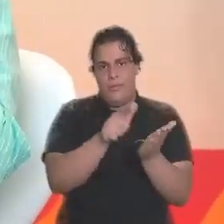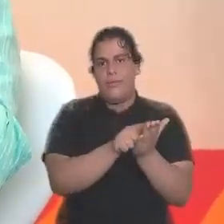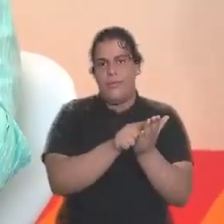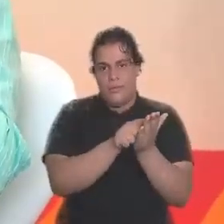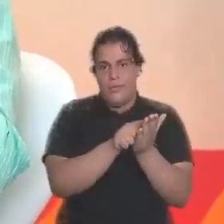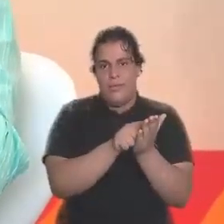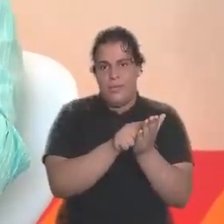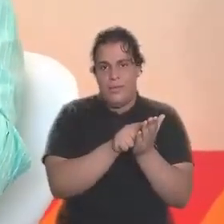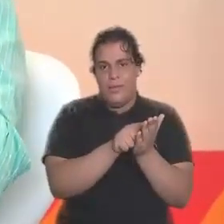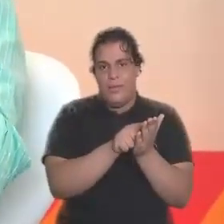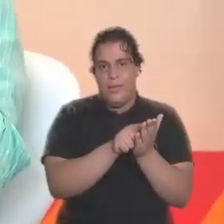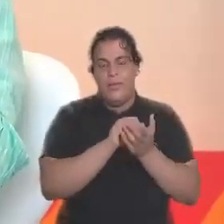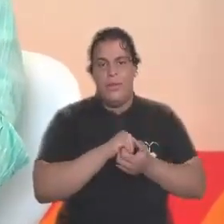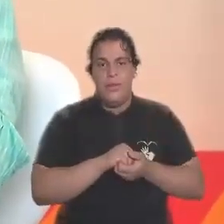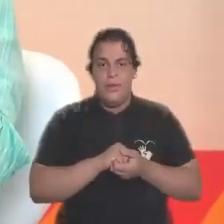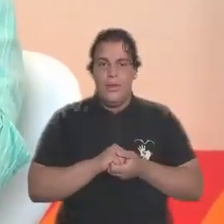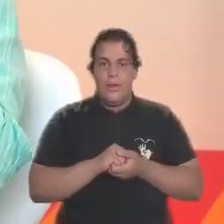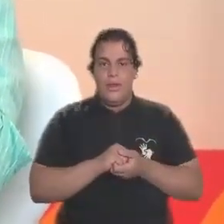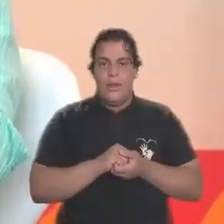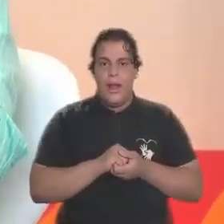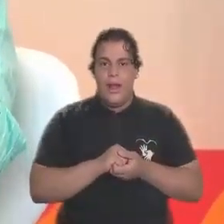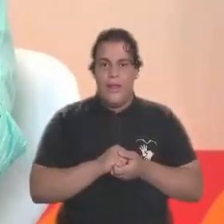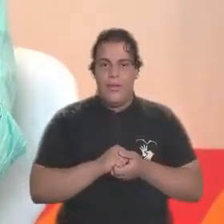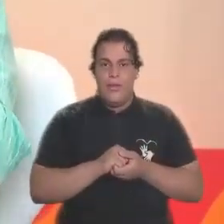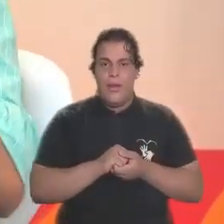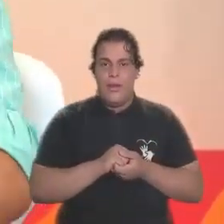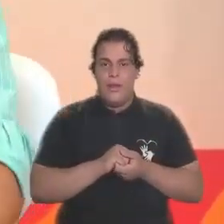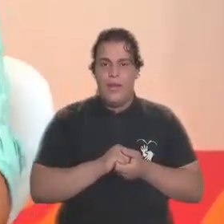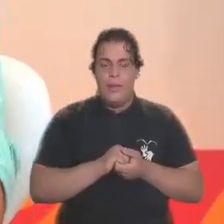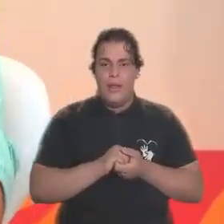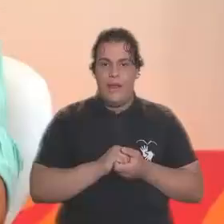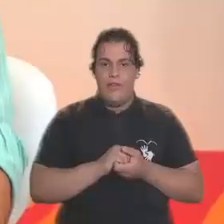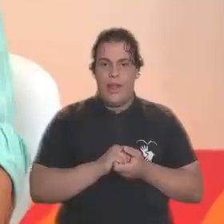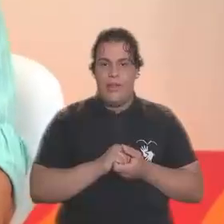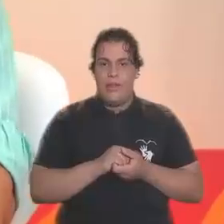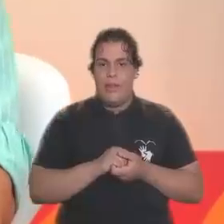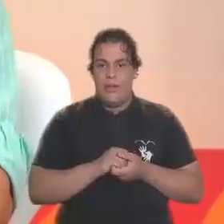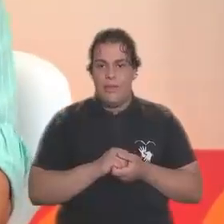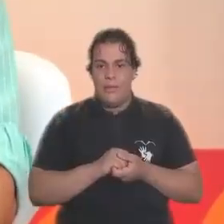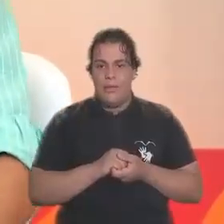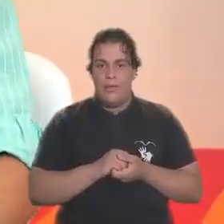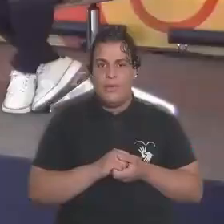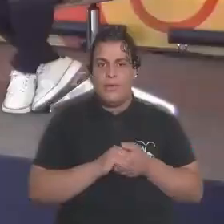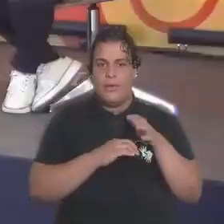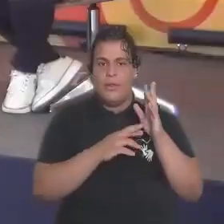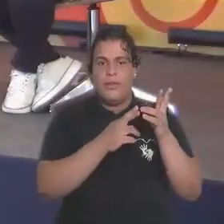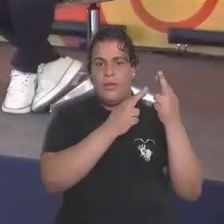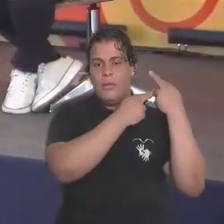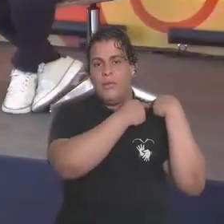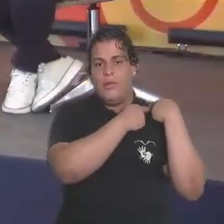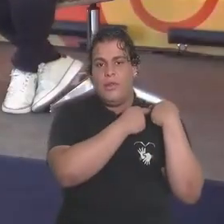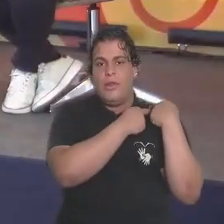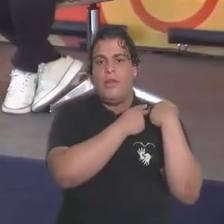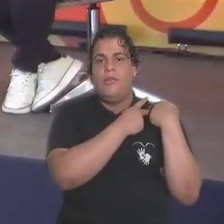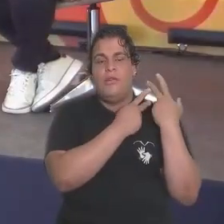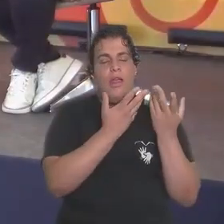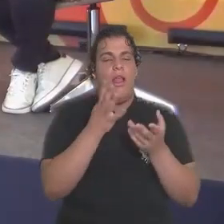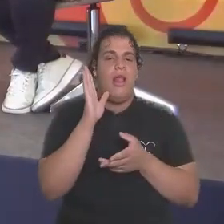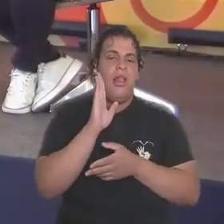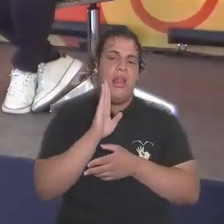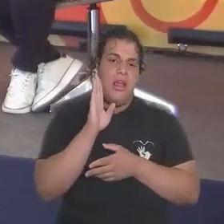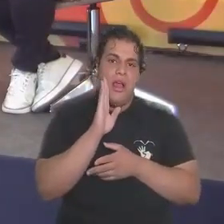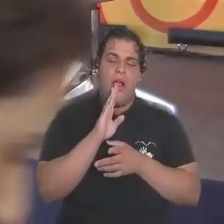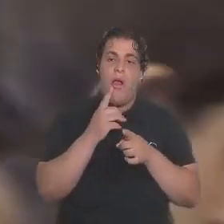dessa representatividade que realmente teve. Então, esse ponto que você falou é isso mesmo. E essa representatividade é muito interessante, né, Guto?